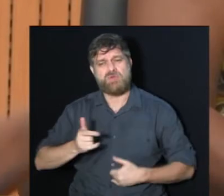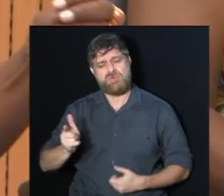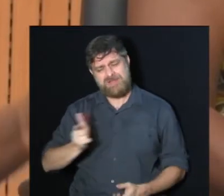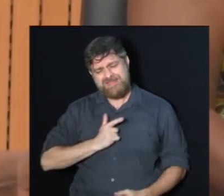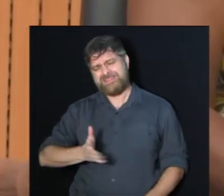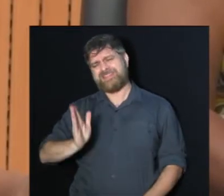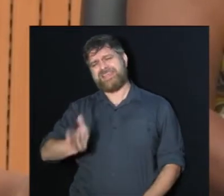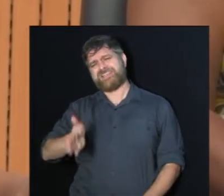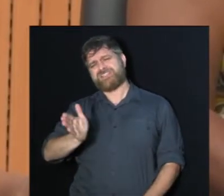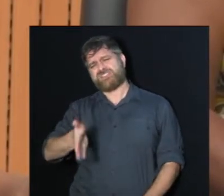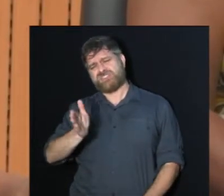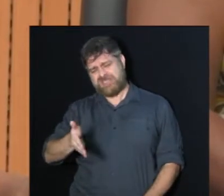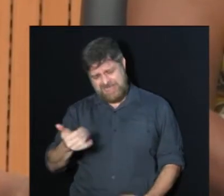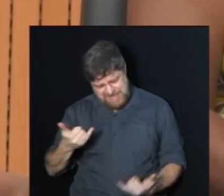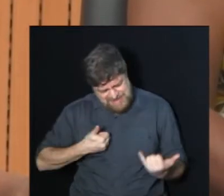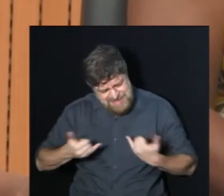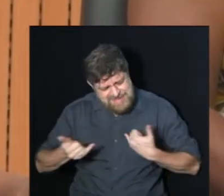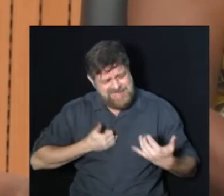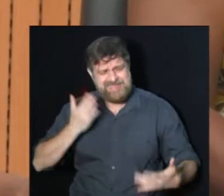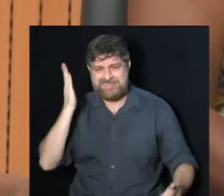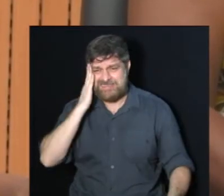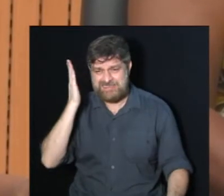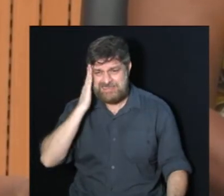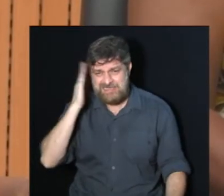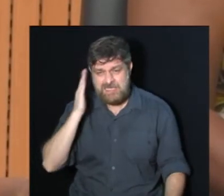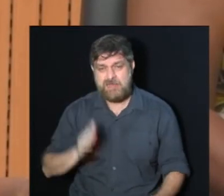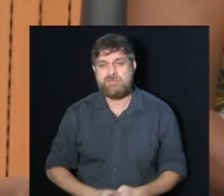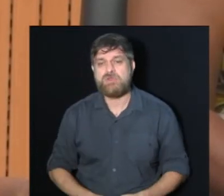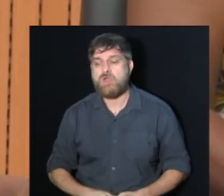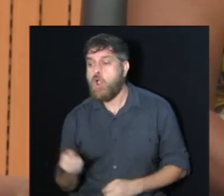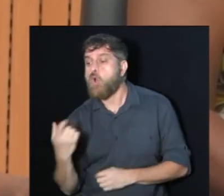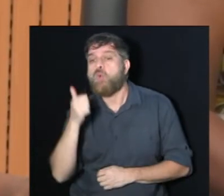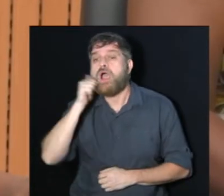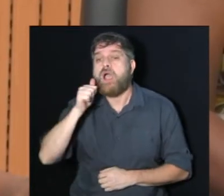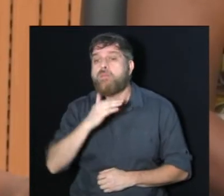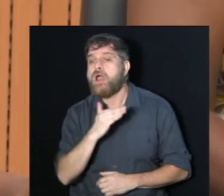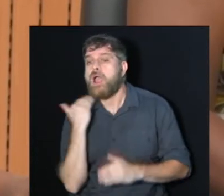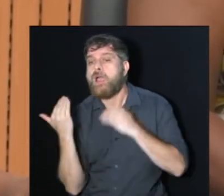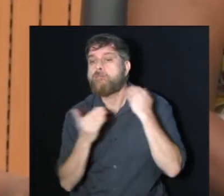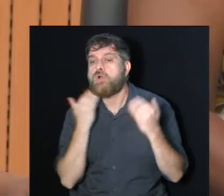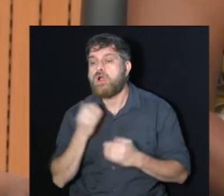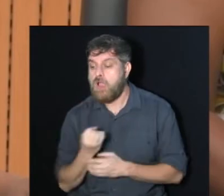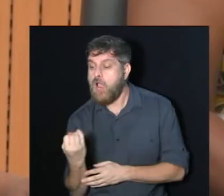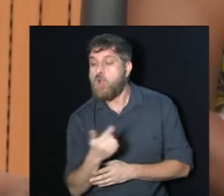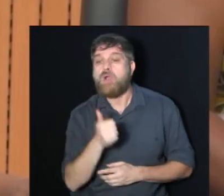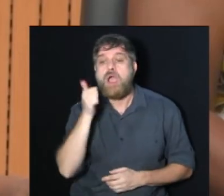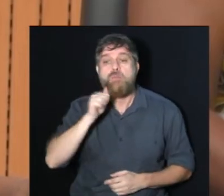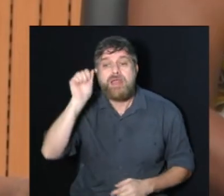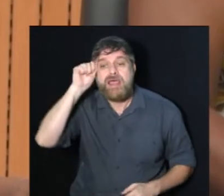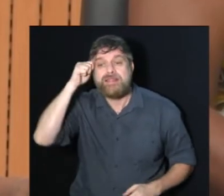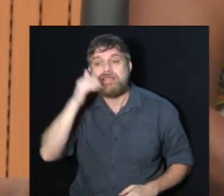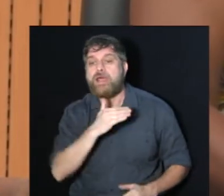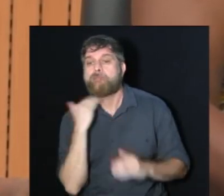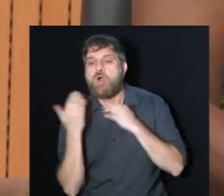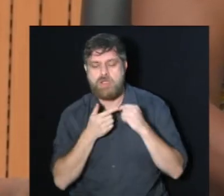As pessoas já têm informação. Quantas mulheres morrem por dia e quantas negras morrem por dia. Quantos adolescentes morrem por dia,